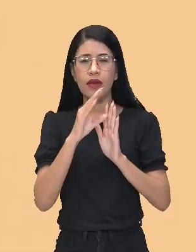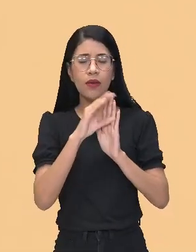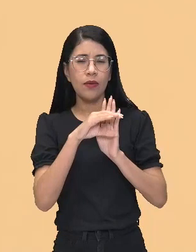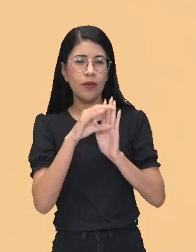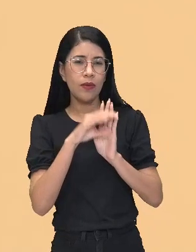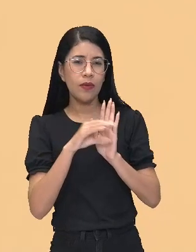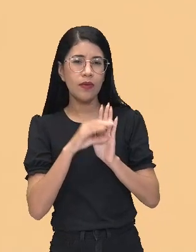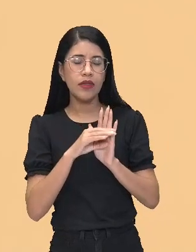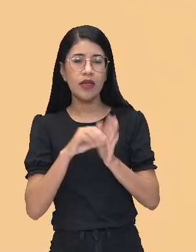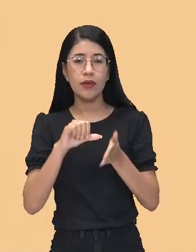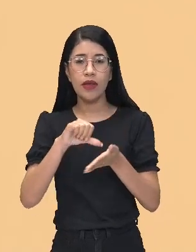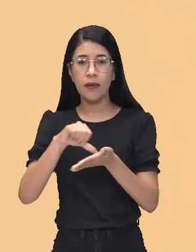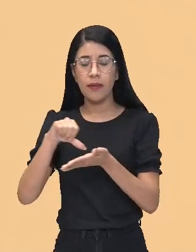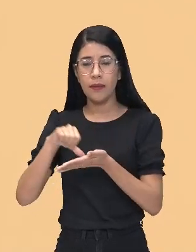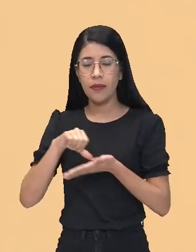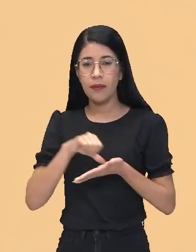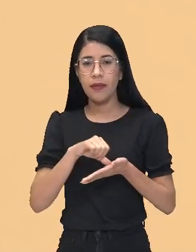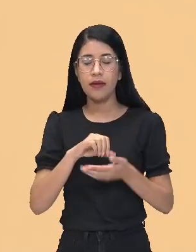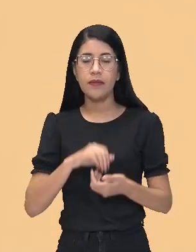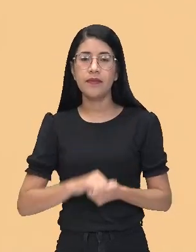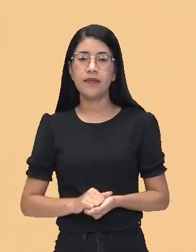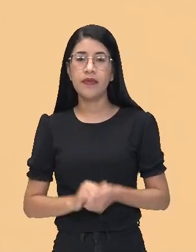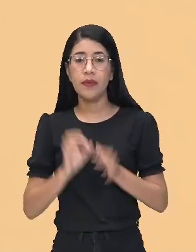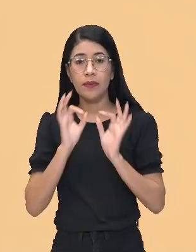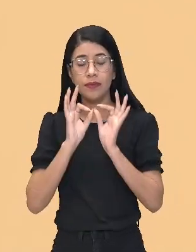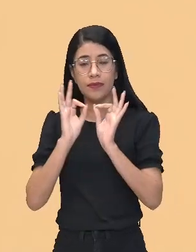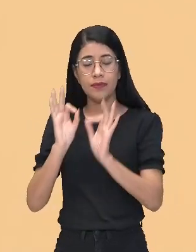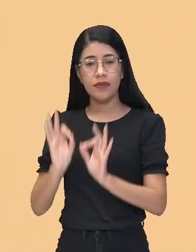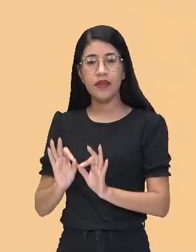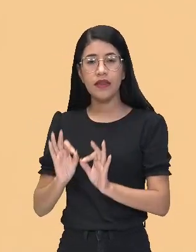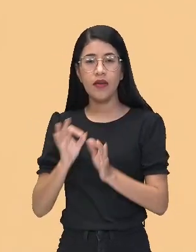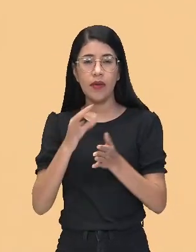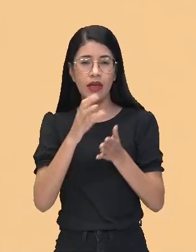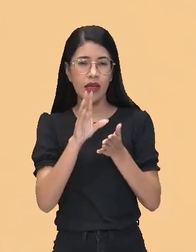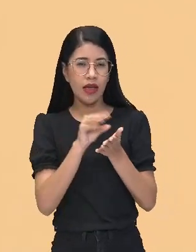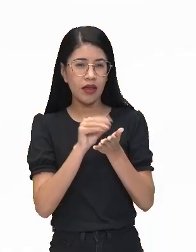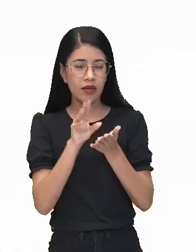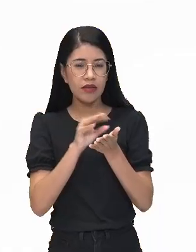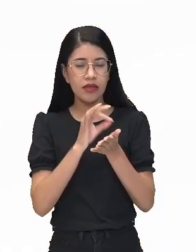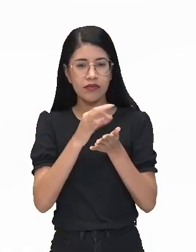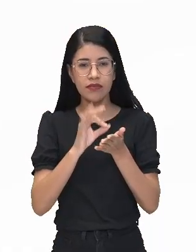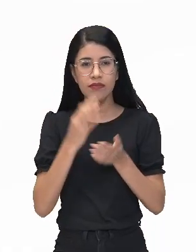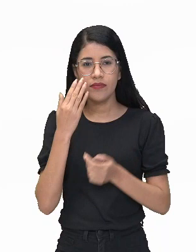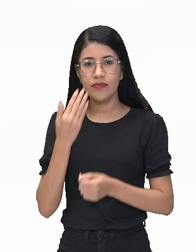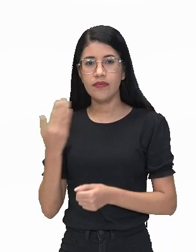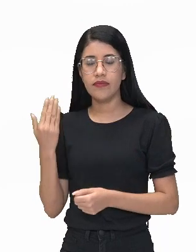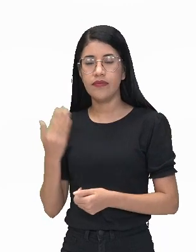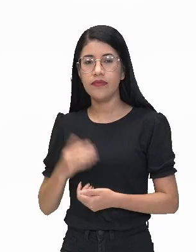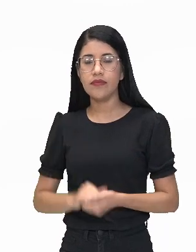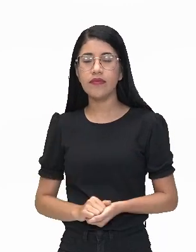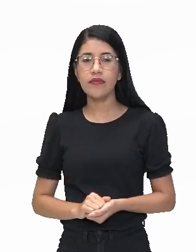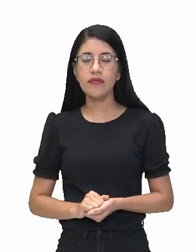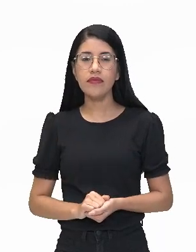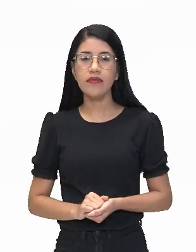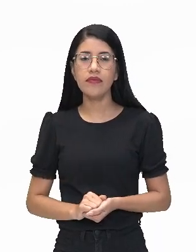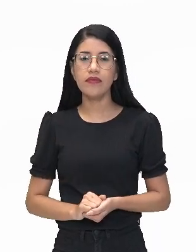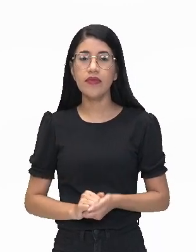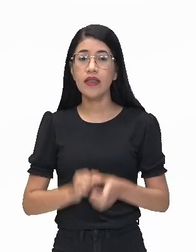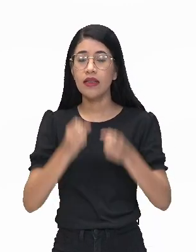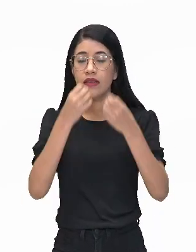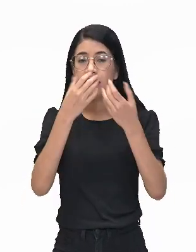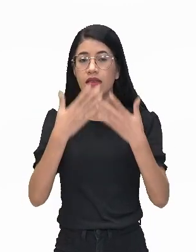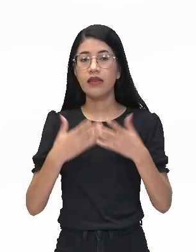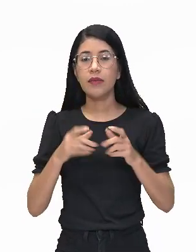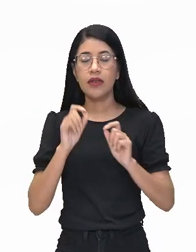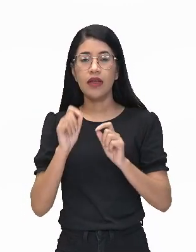da cartografia, ok? Vamos prestar atenção, vamos ver essa cartela que entra agora, falando sobre os